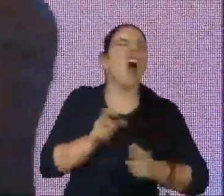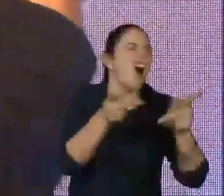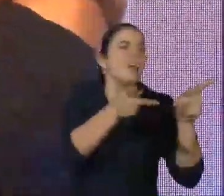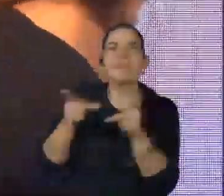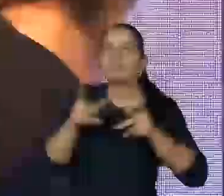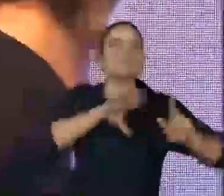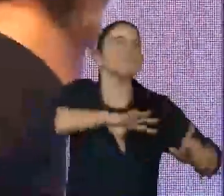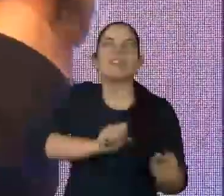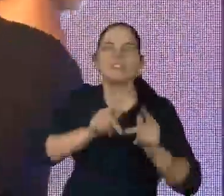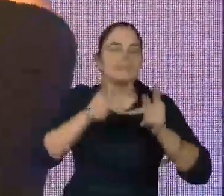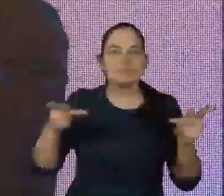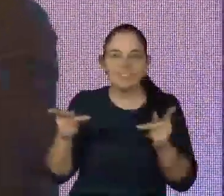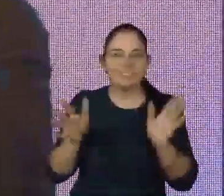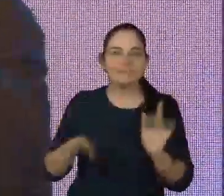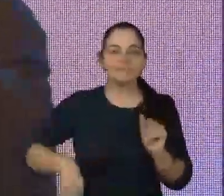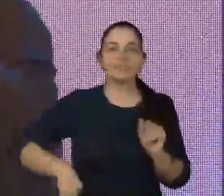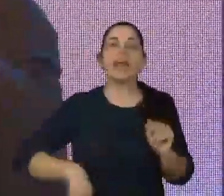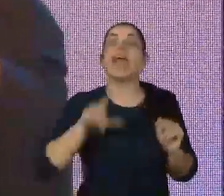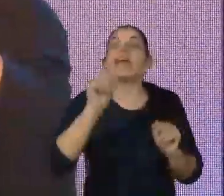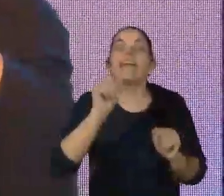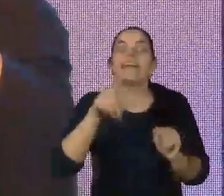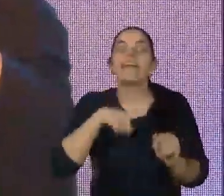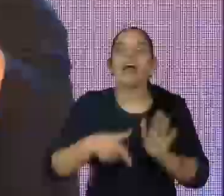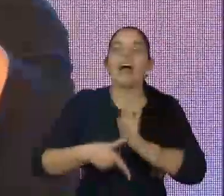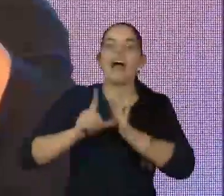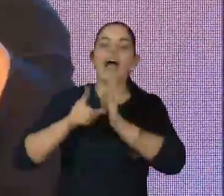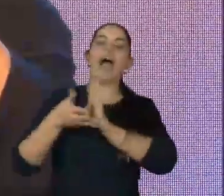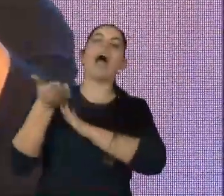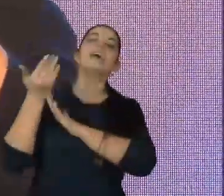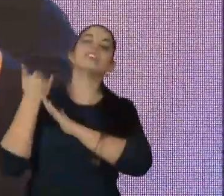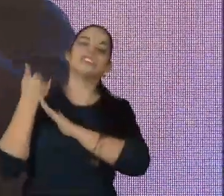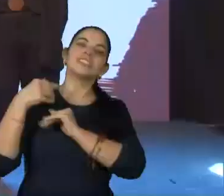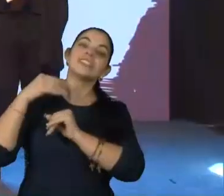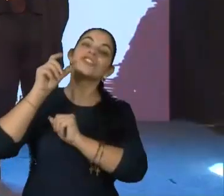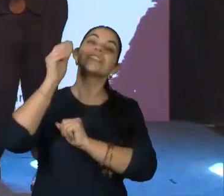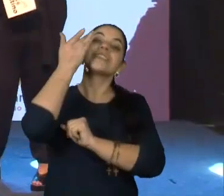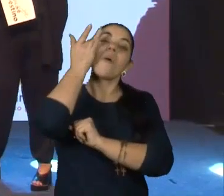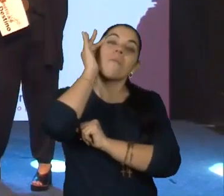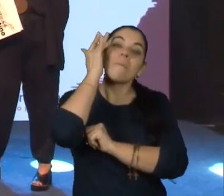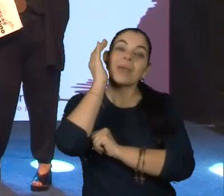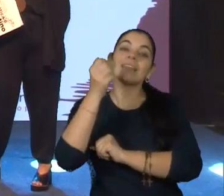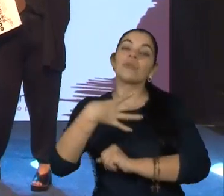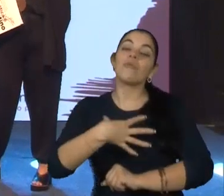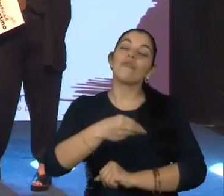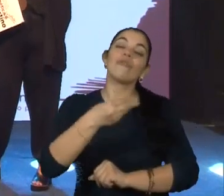convite. Vamos lá. Quem eu era antes de saber o diagnóstico do meu